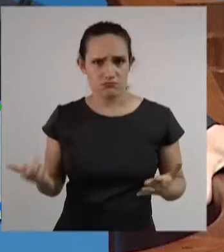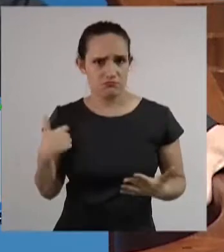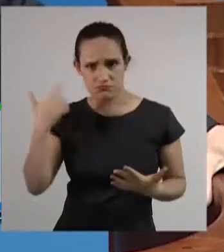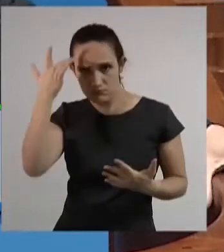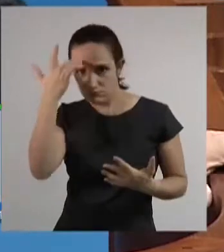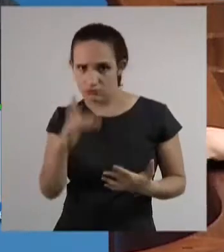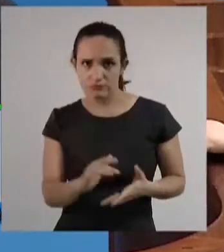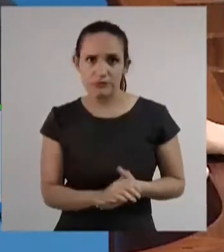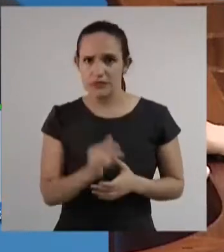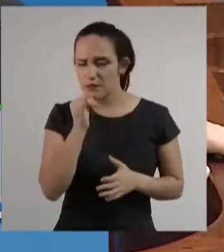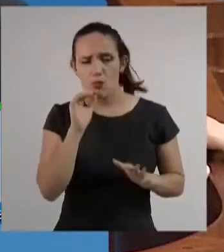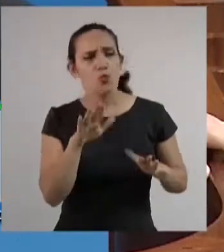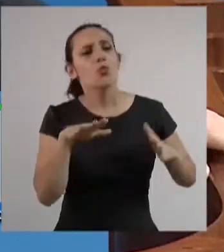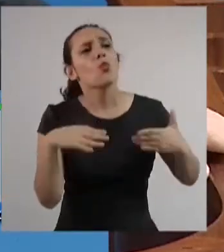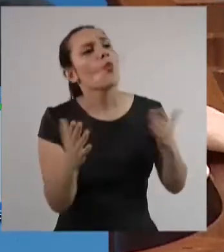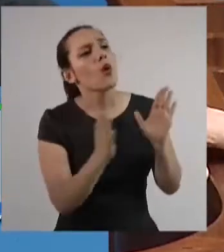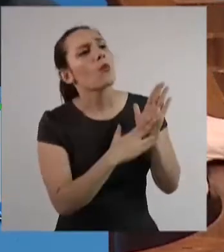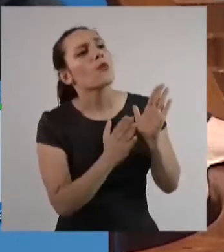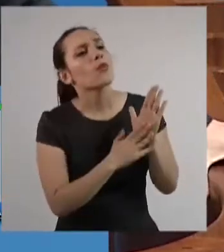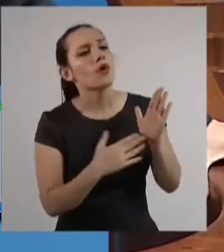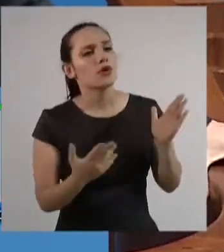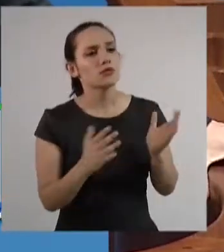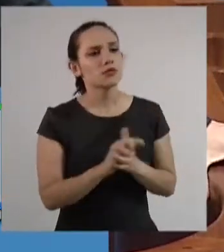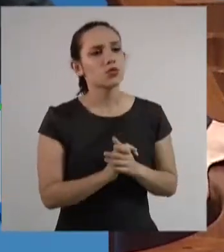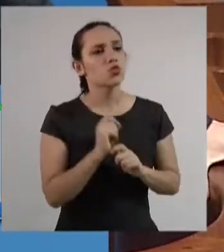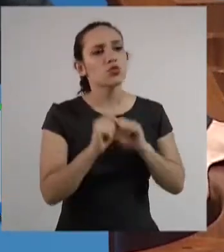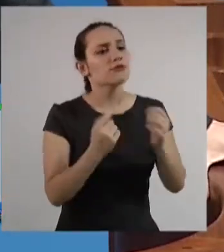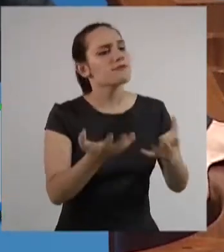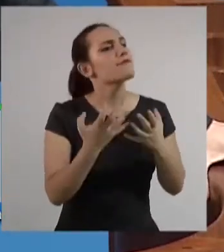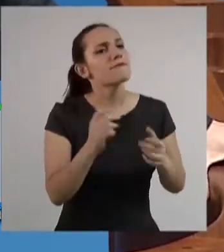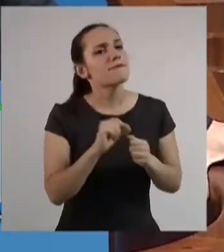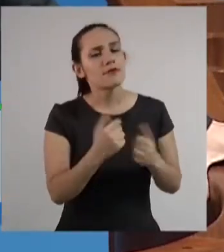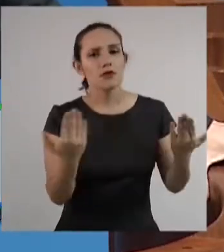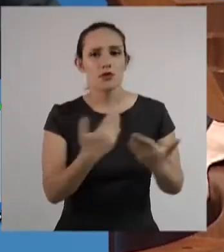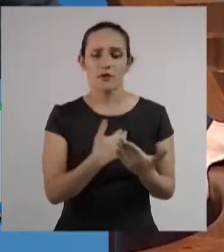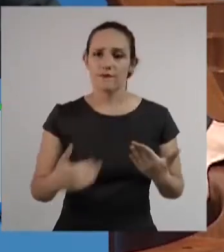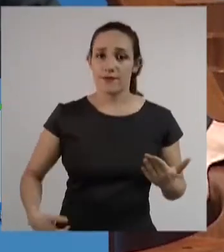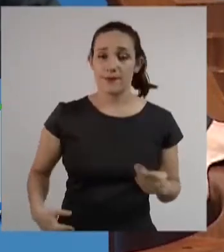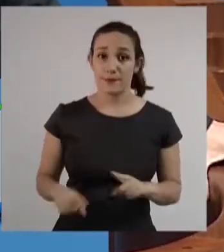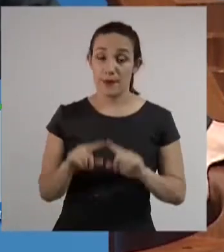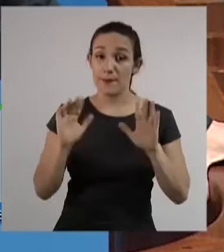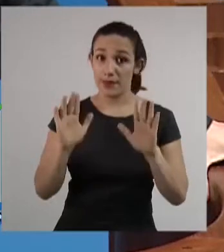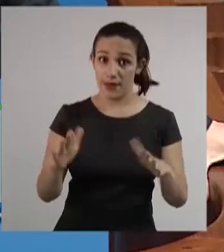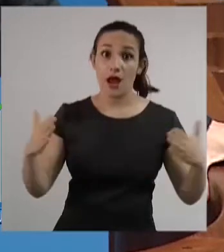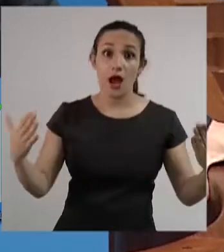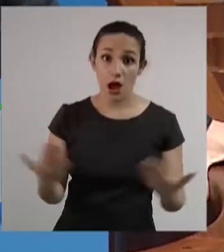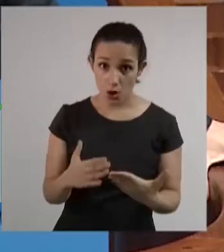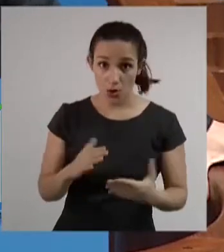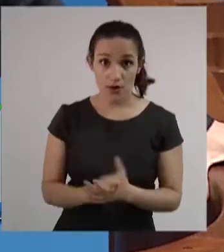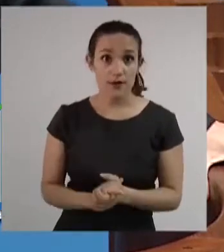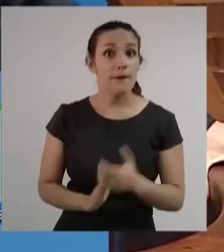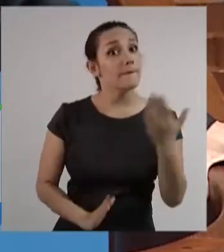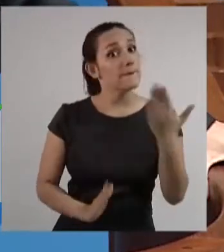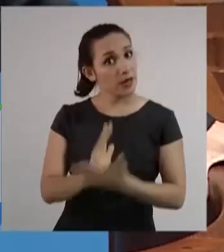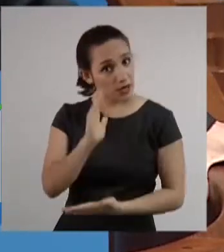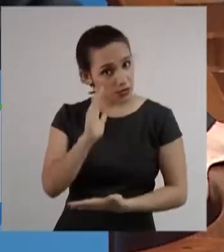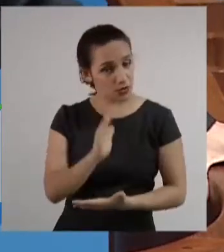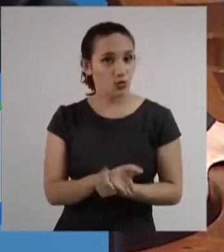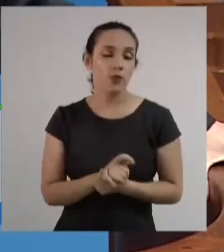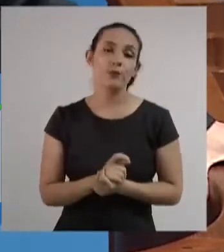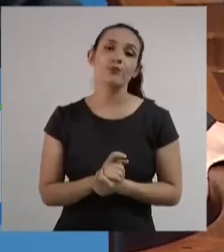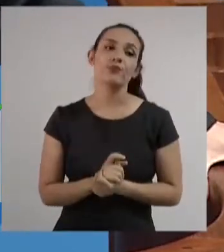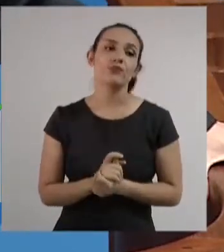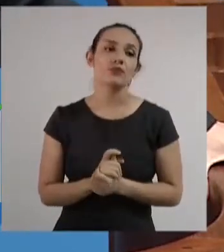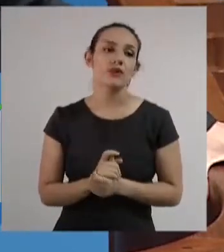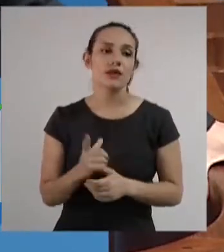ele tinha alguma proposta concreta de governo. E agora, depois da eleição, com a formação